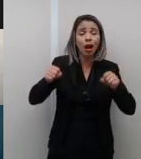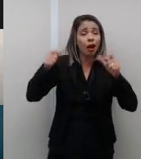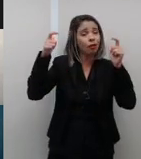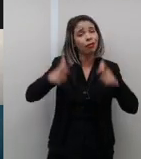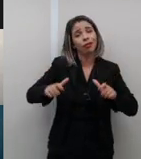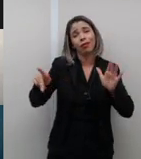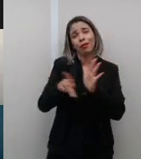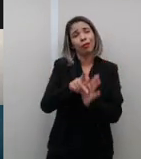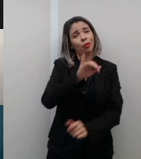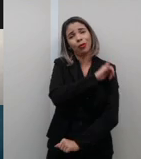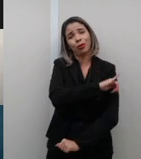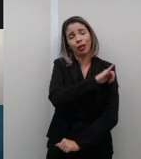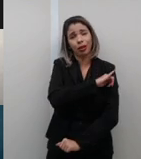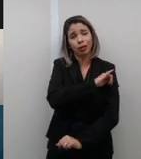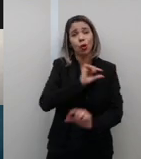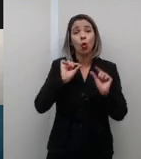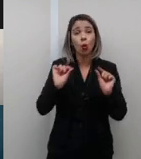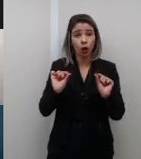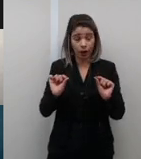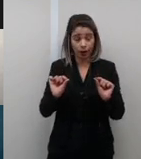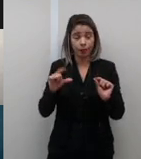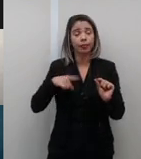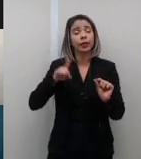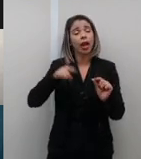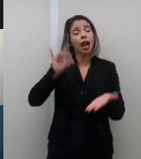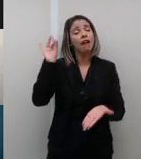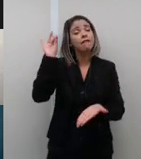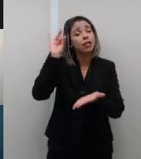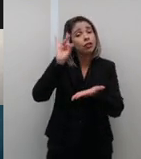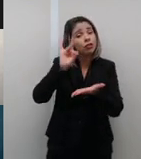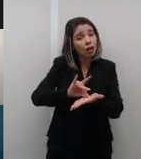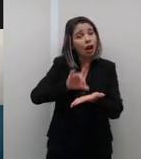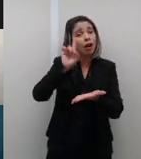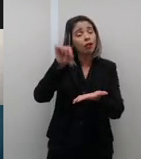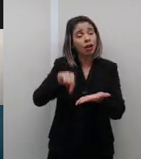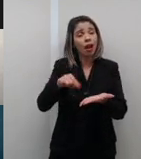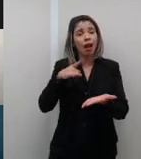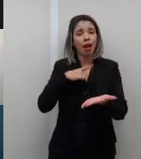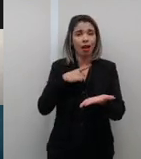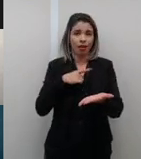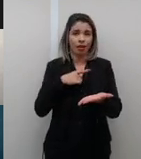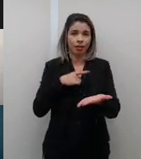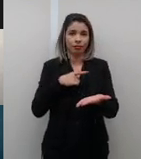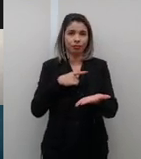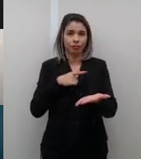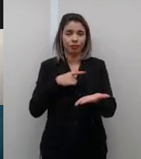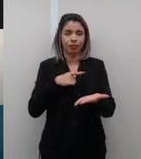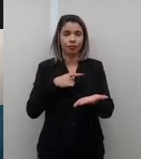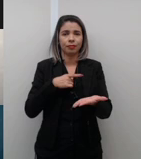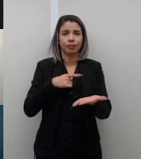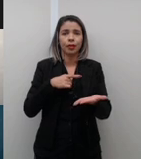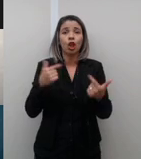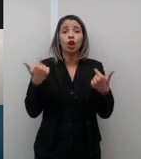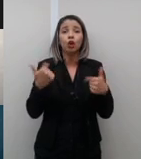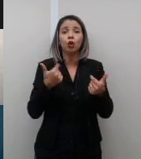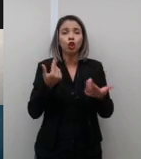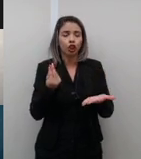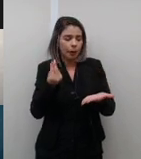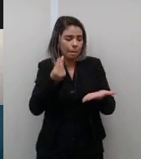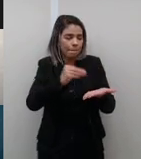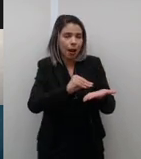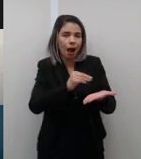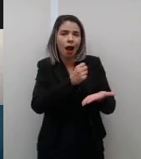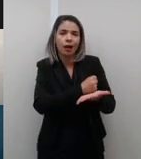sentido de que, efetivamente, o título judicial exequendo não havia expressamente adotado